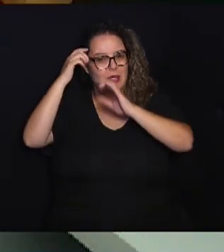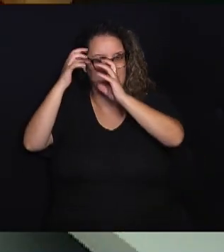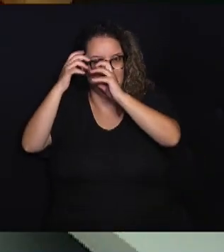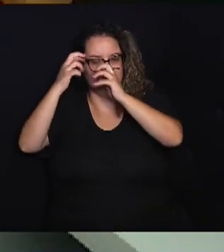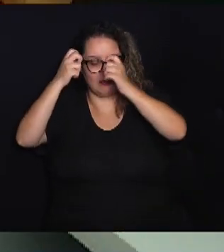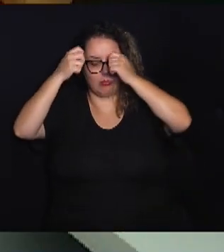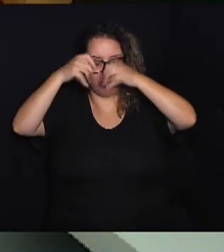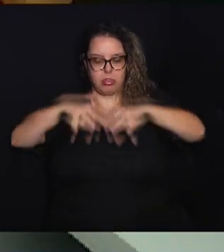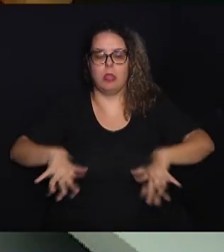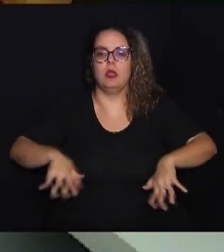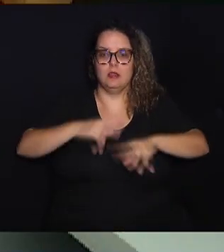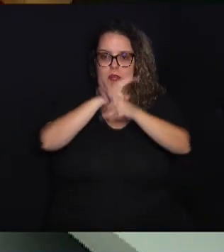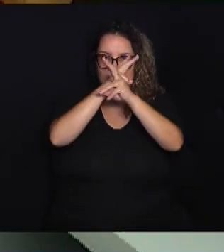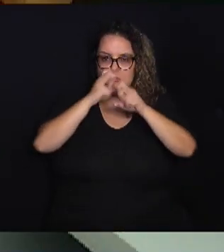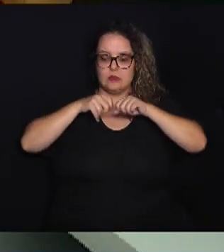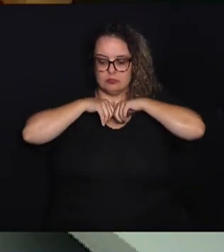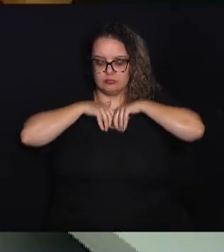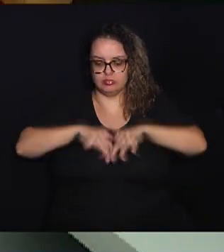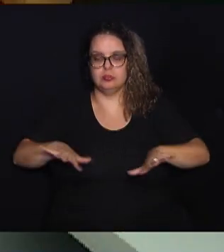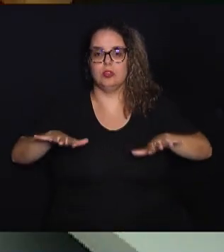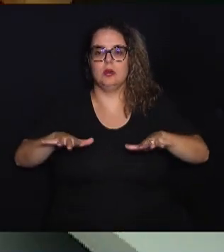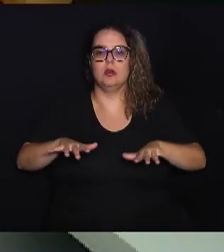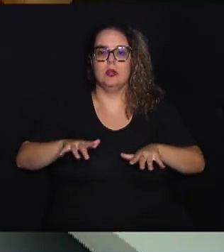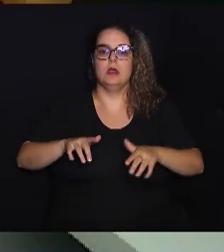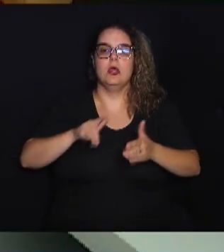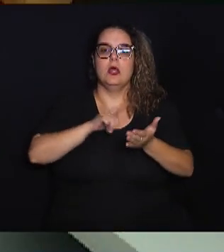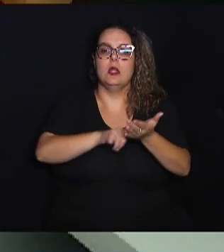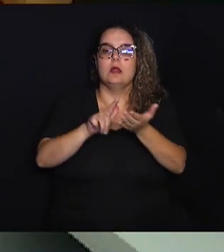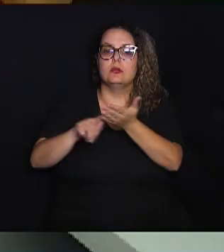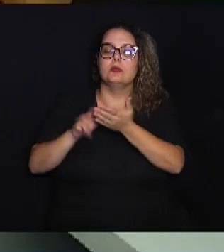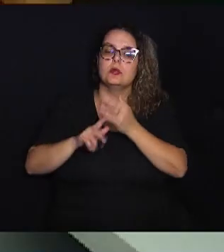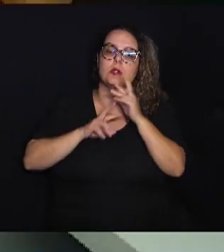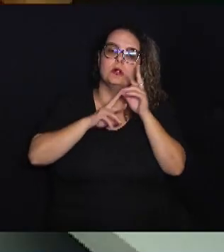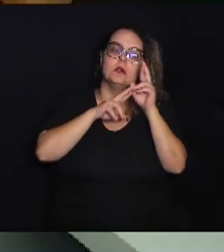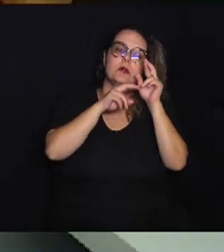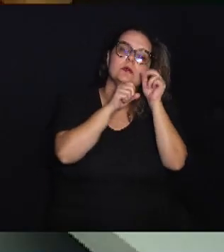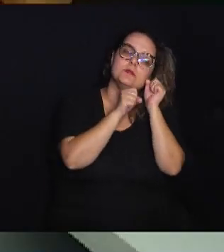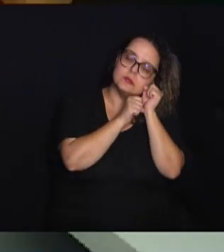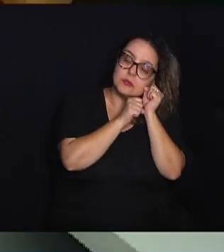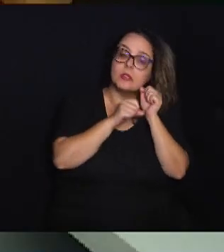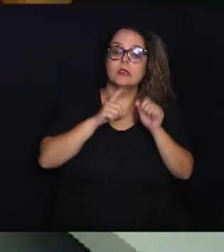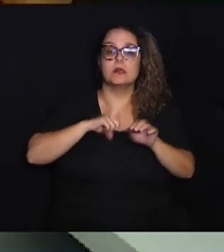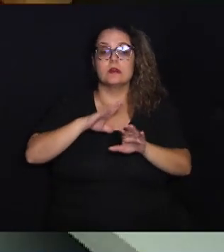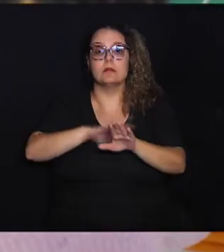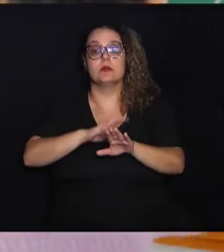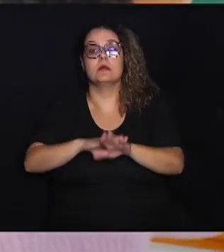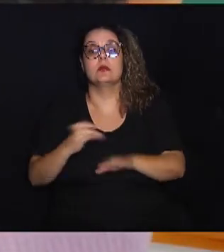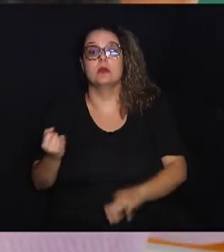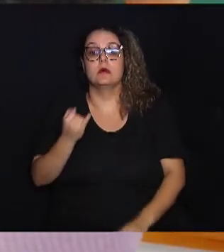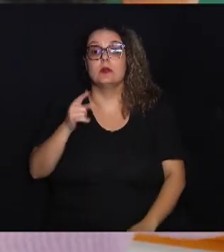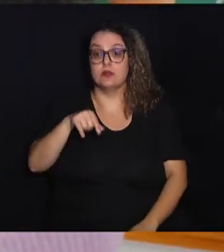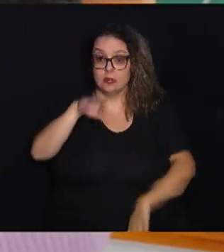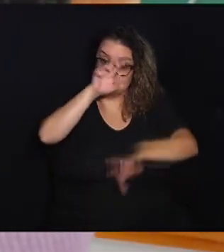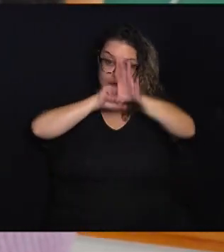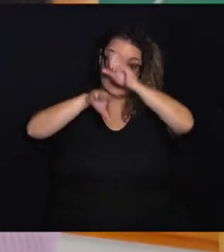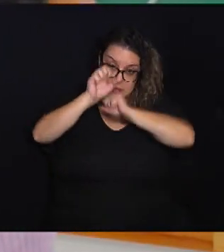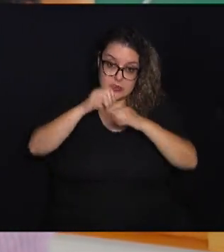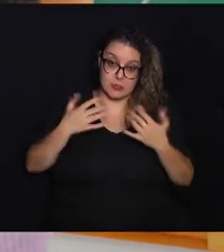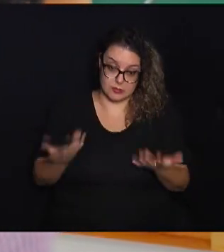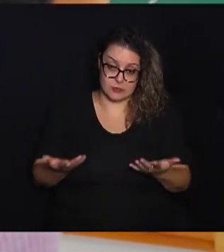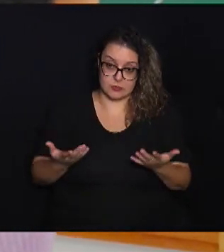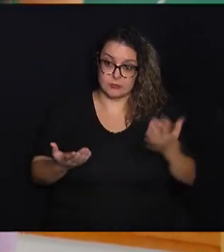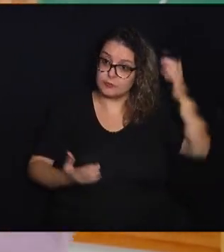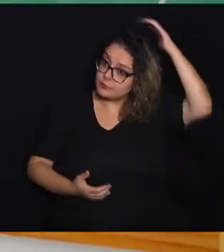essas toxinas são limpadas durante o sono. E por fim, o sono também tem uma função muito importante que é o aprendizado, né? Quando a